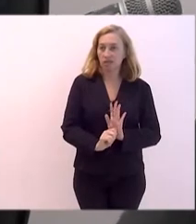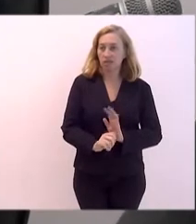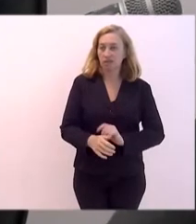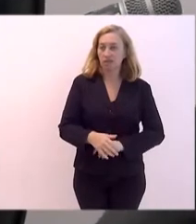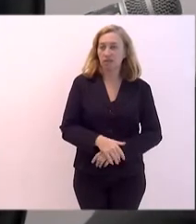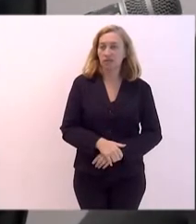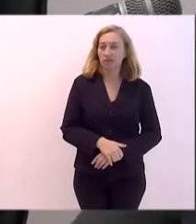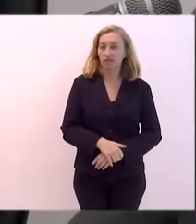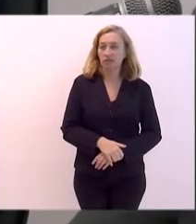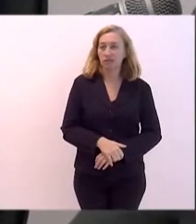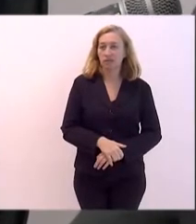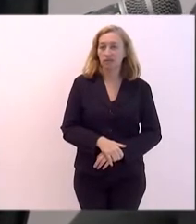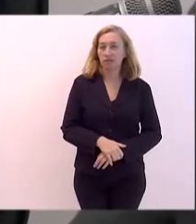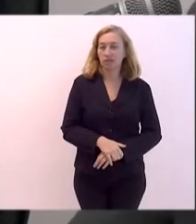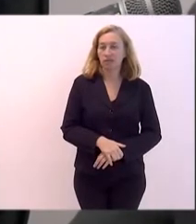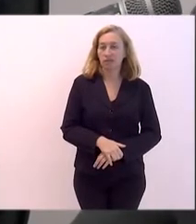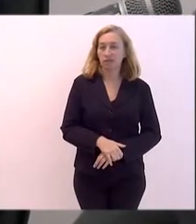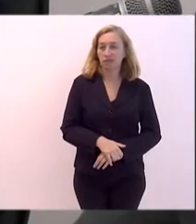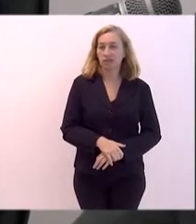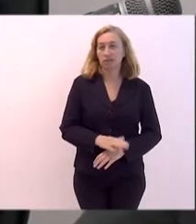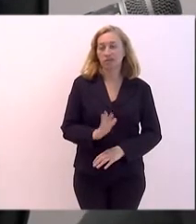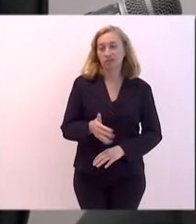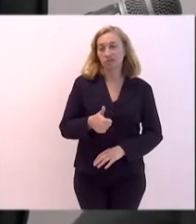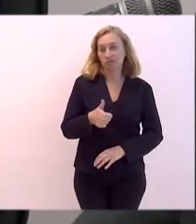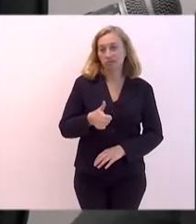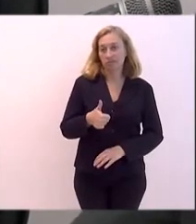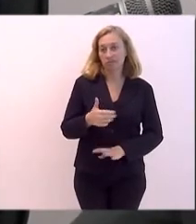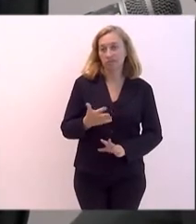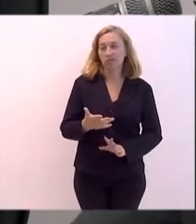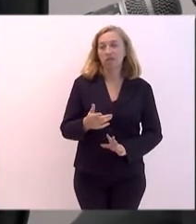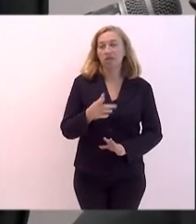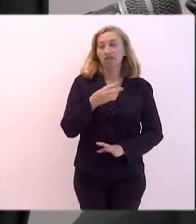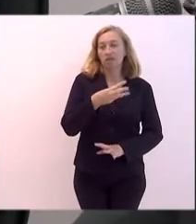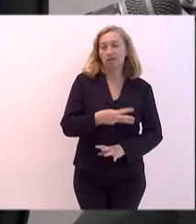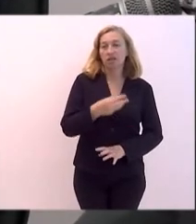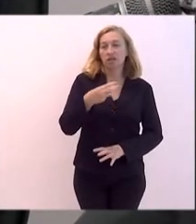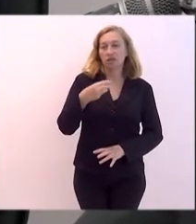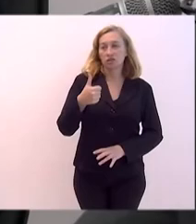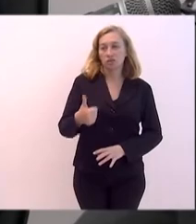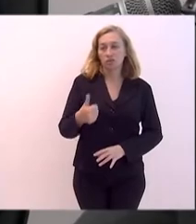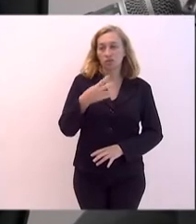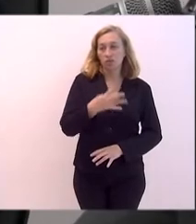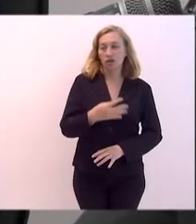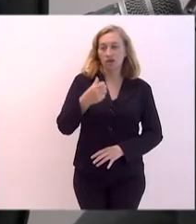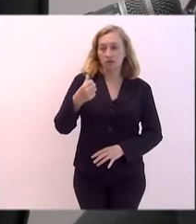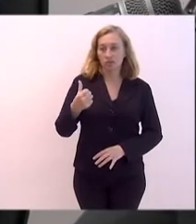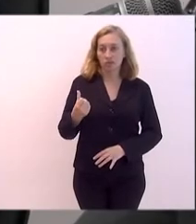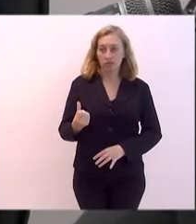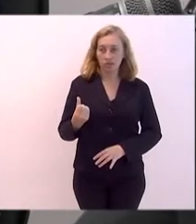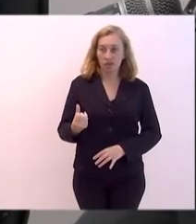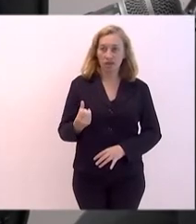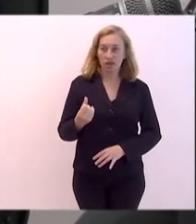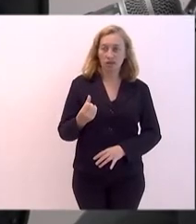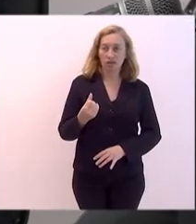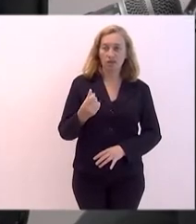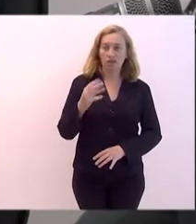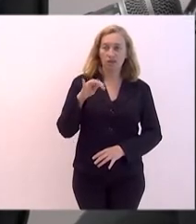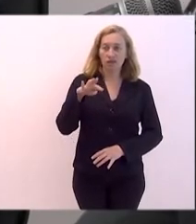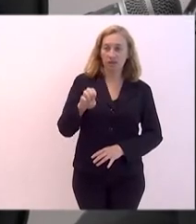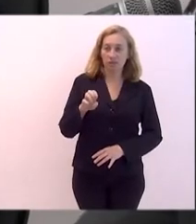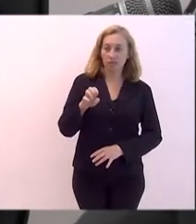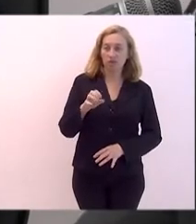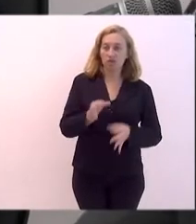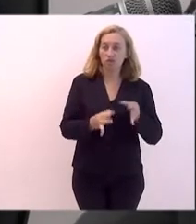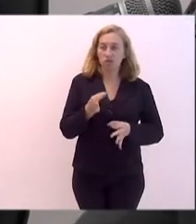Projeto de... Ela está em primeira, né? Aqui não cabe. Tá projeto certo, de lei 3146 de 2020, autoria do deputado Felipe Soares, parecer pela juridicidade.